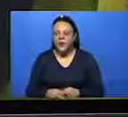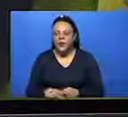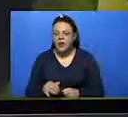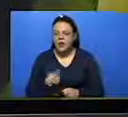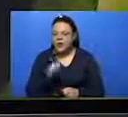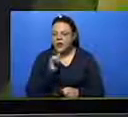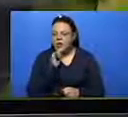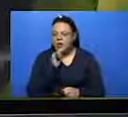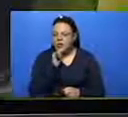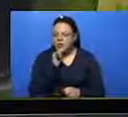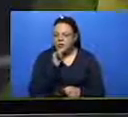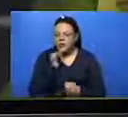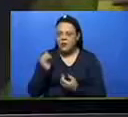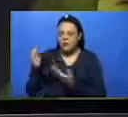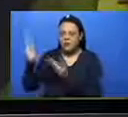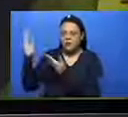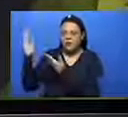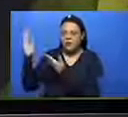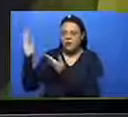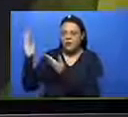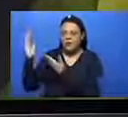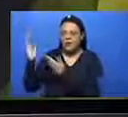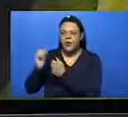a distribuição da água doce no Brasil.